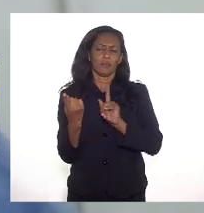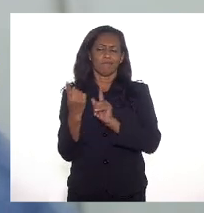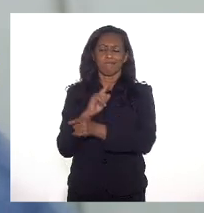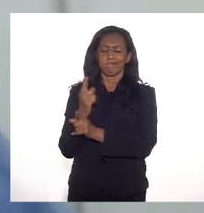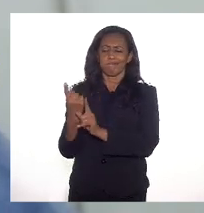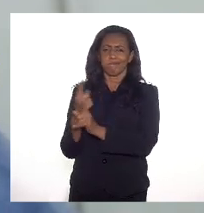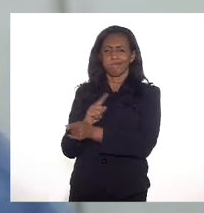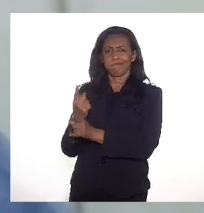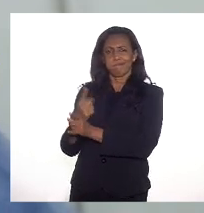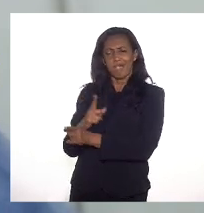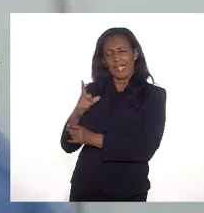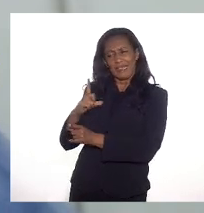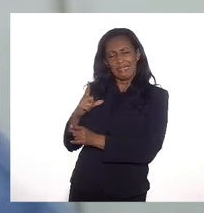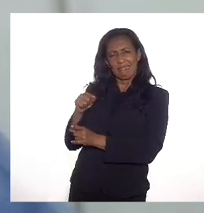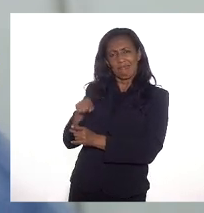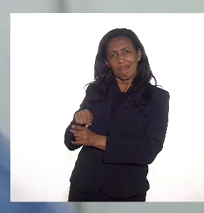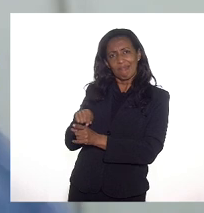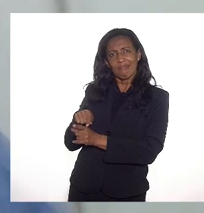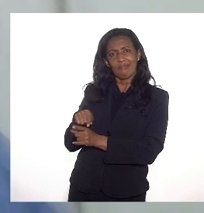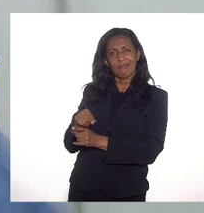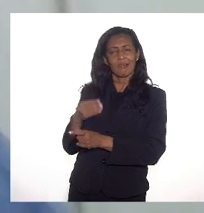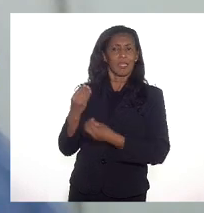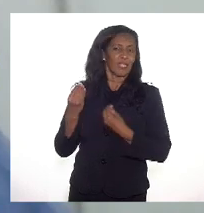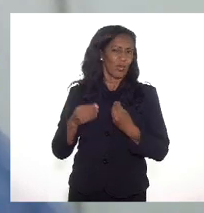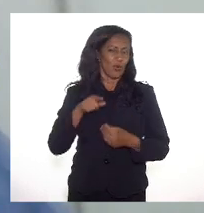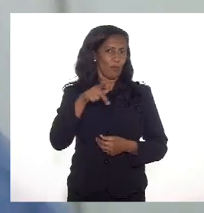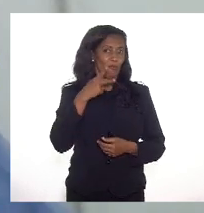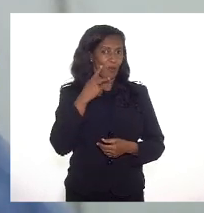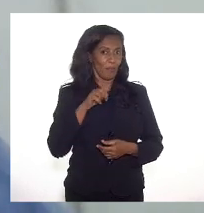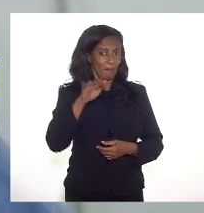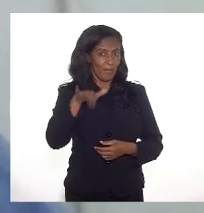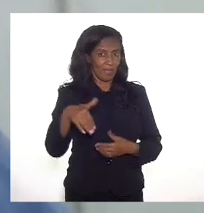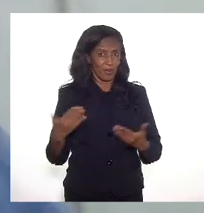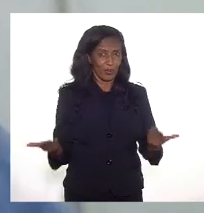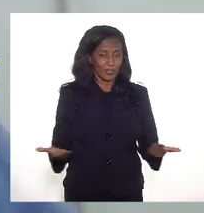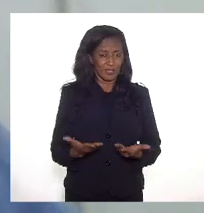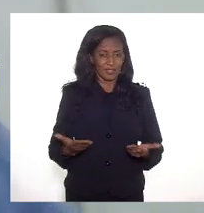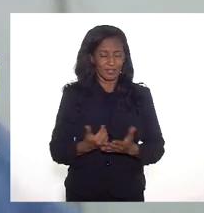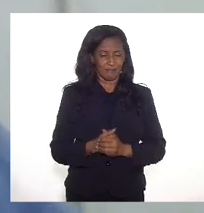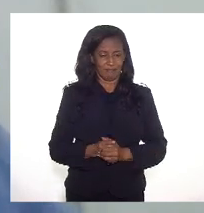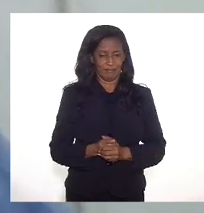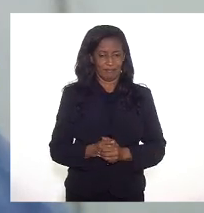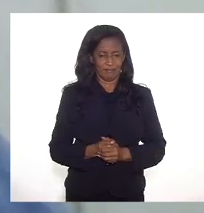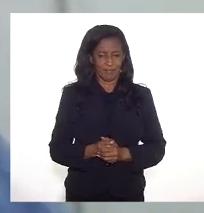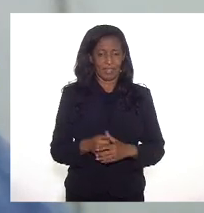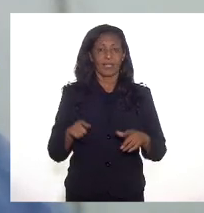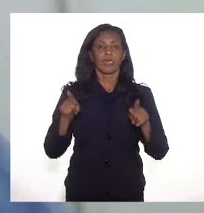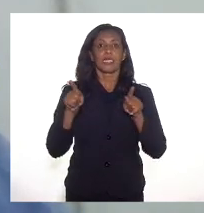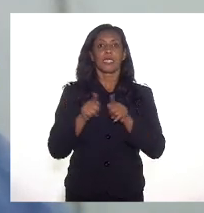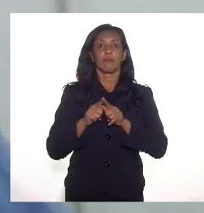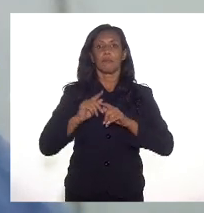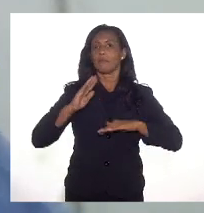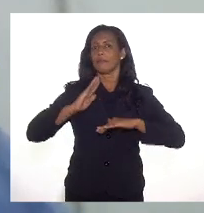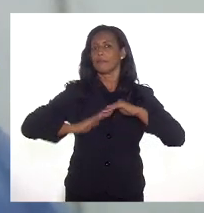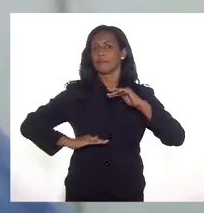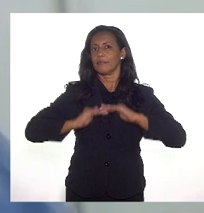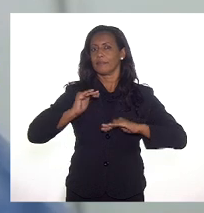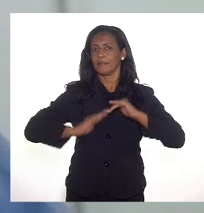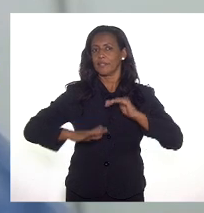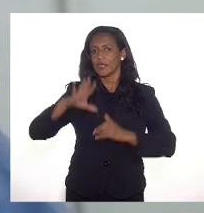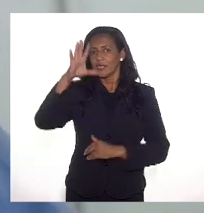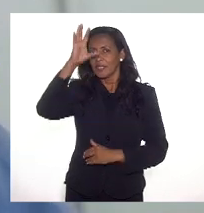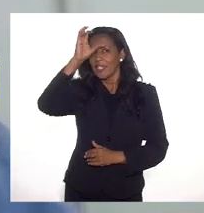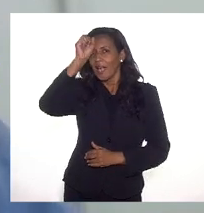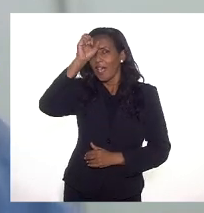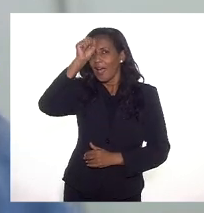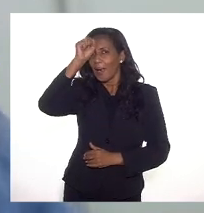contradições que existem, e, como ela disse bem hoje, que é também capaz de aprender